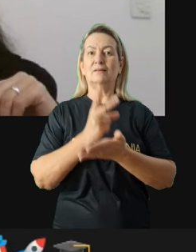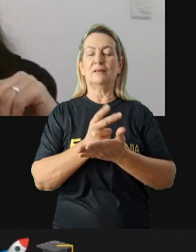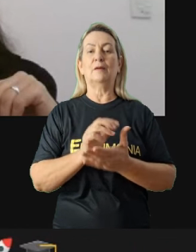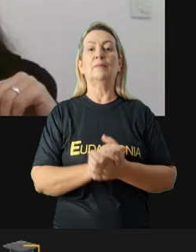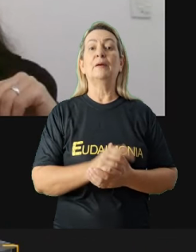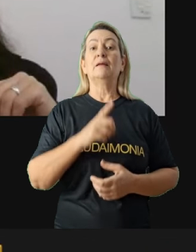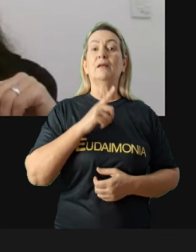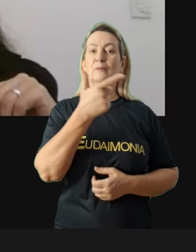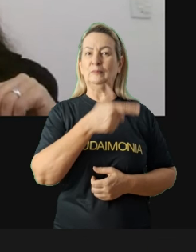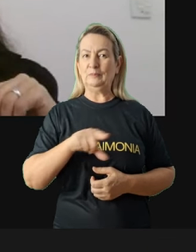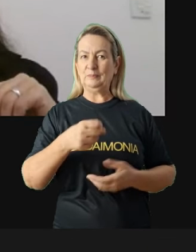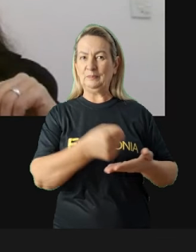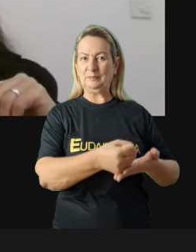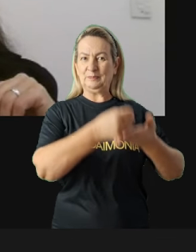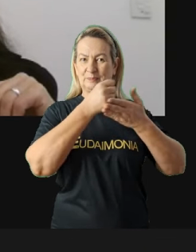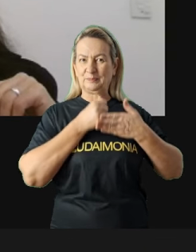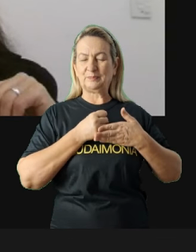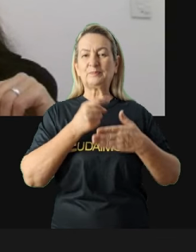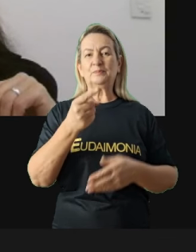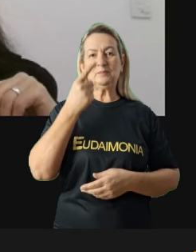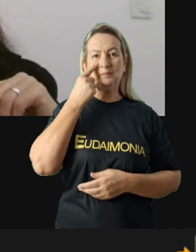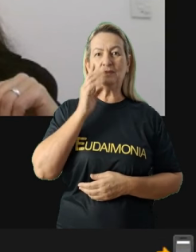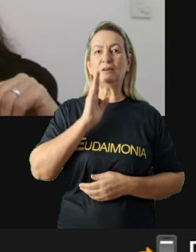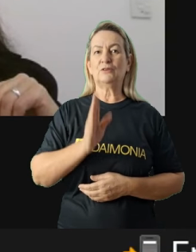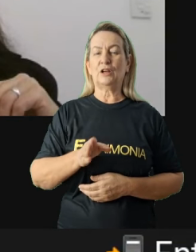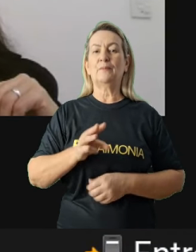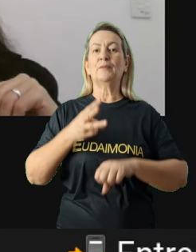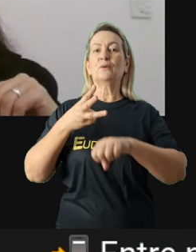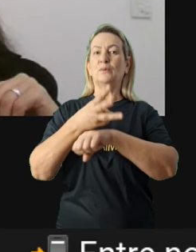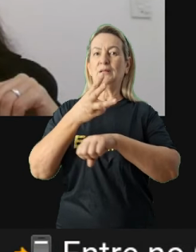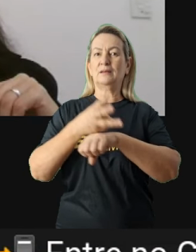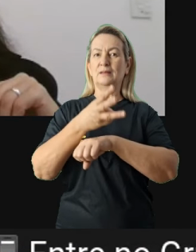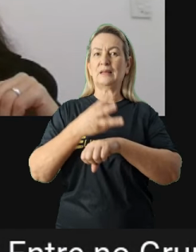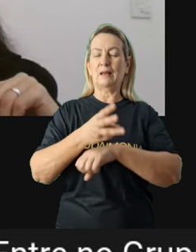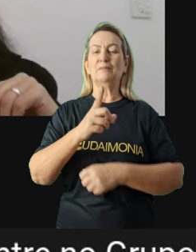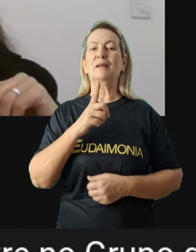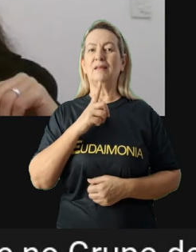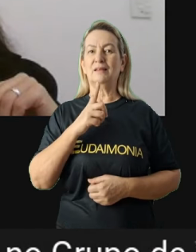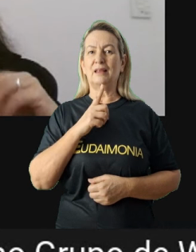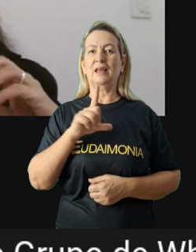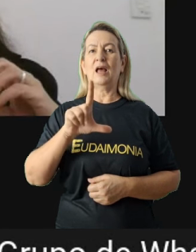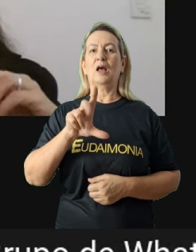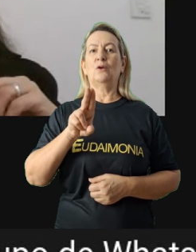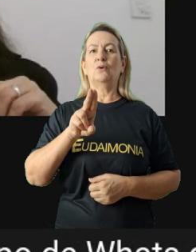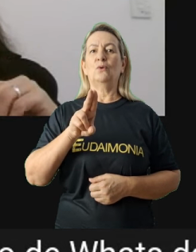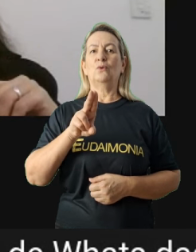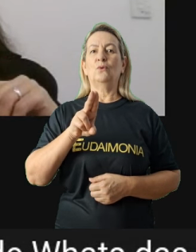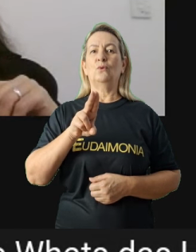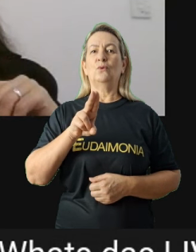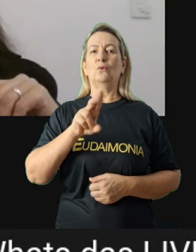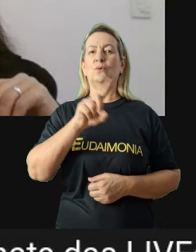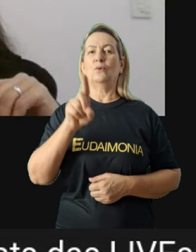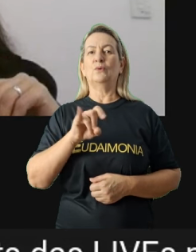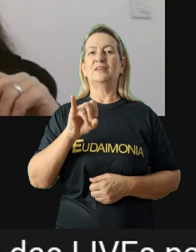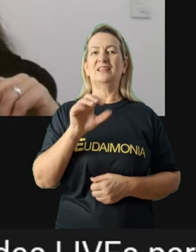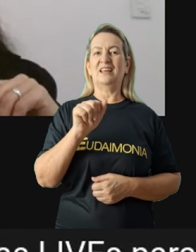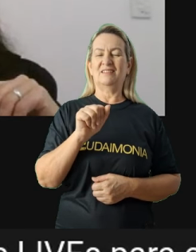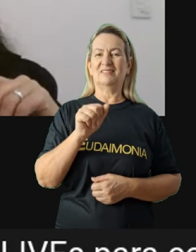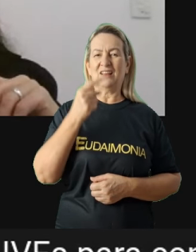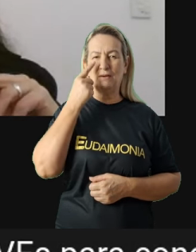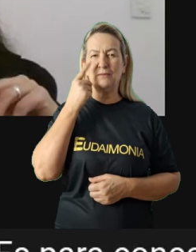assistente pessoal para essa exatamente. jornada. E tem um outro assistente, viu, Isis? Você já deve ter ouvido falar no WhatsApp, né? Que é